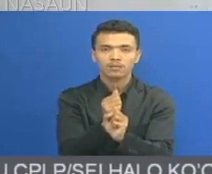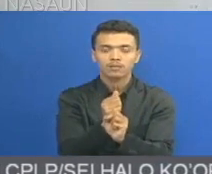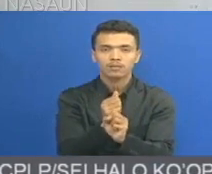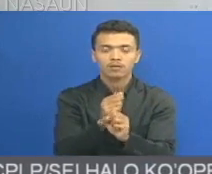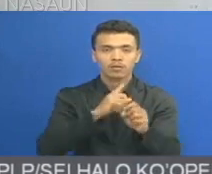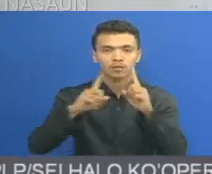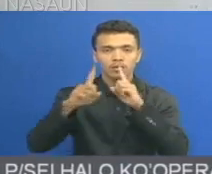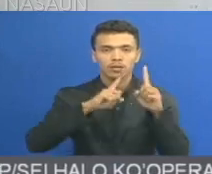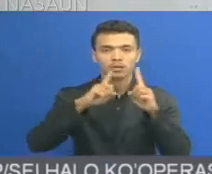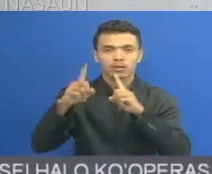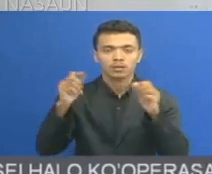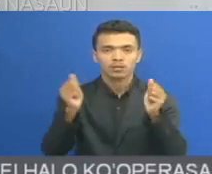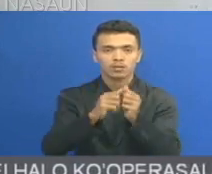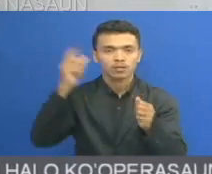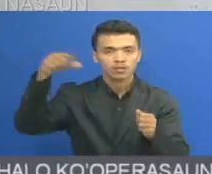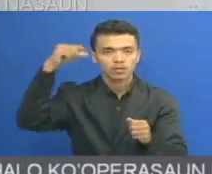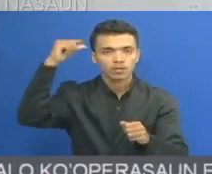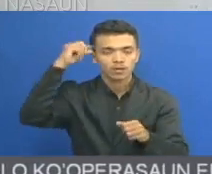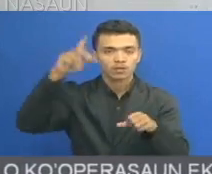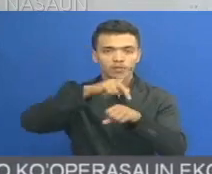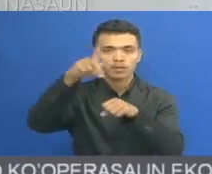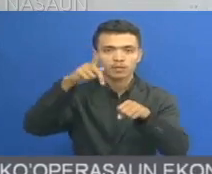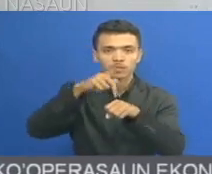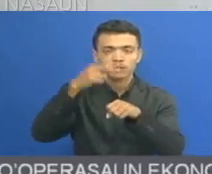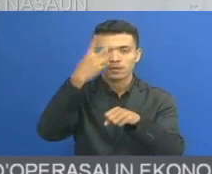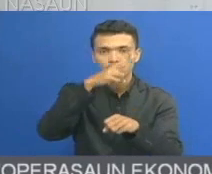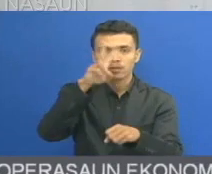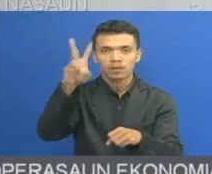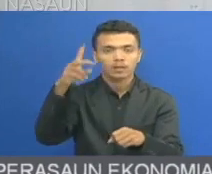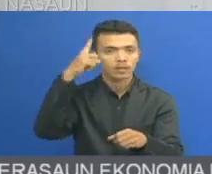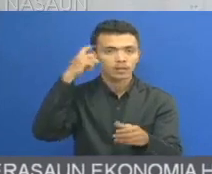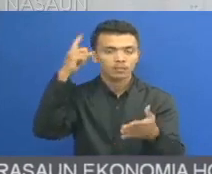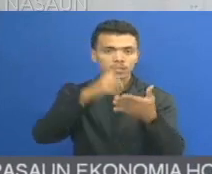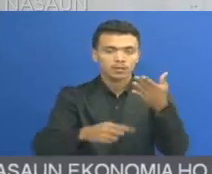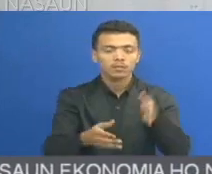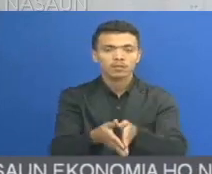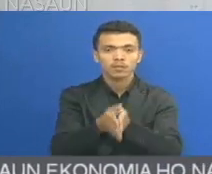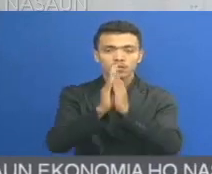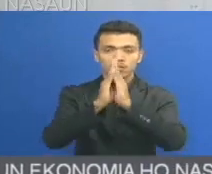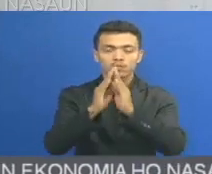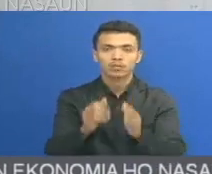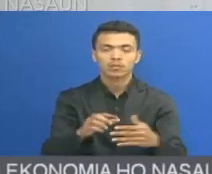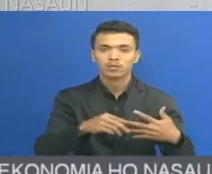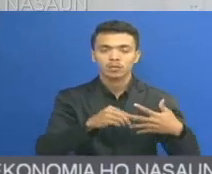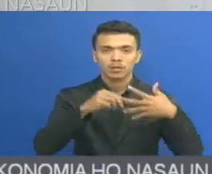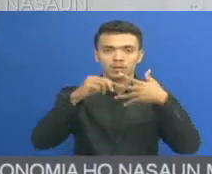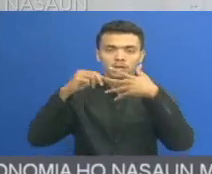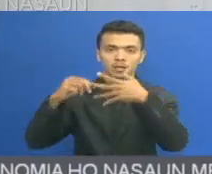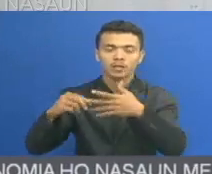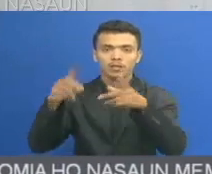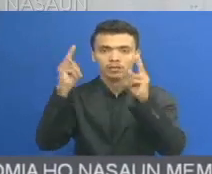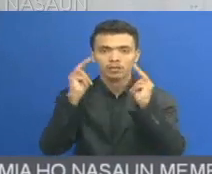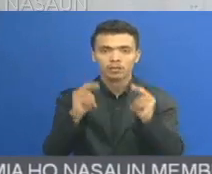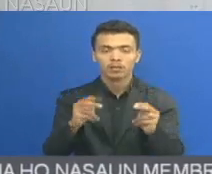ligação ao governo filipino para haré motivo saída, maca nia russo asilo político. Liliu, tem que